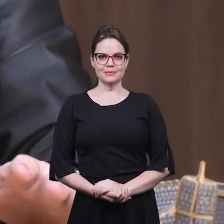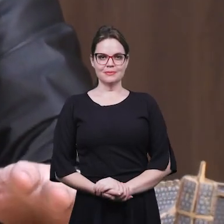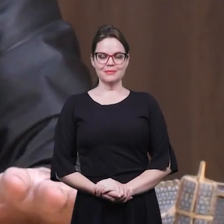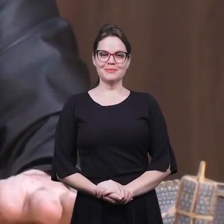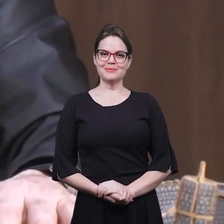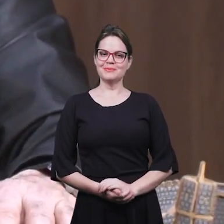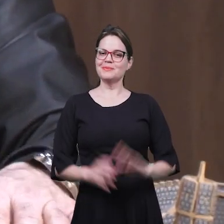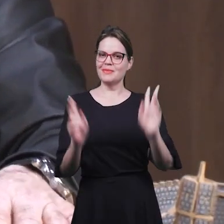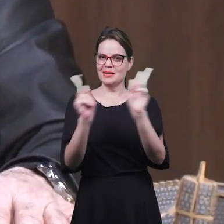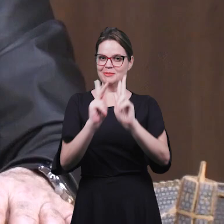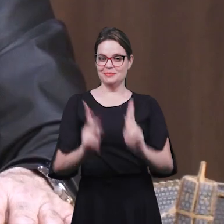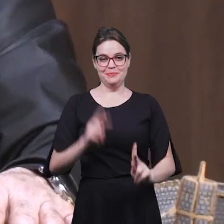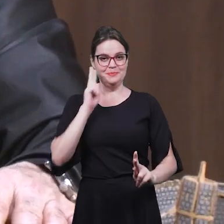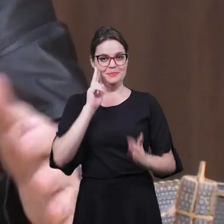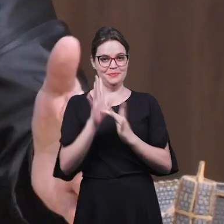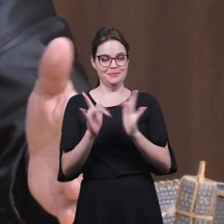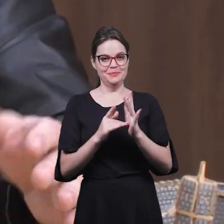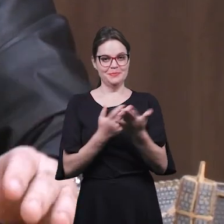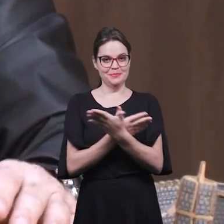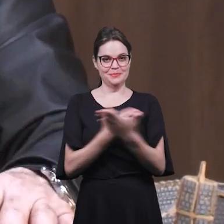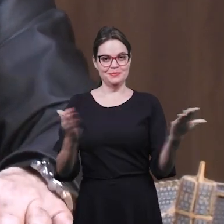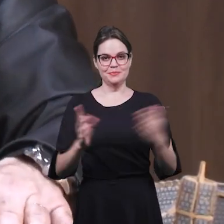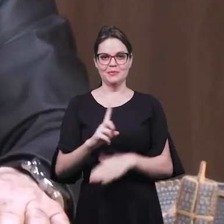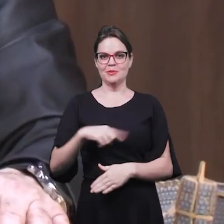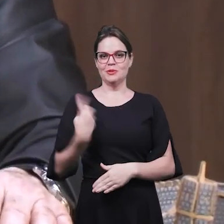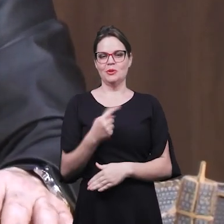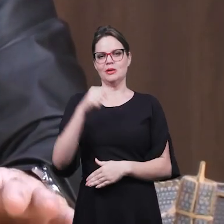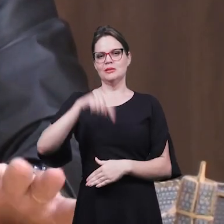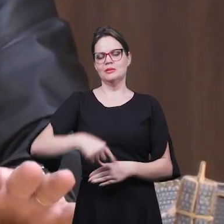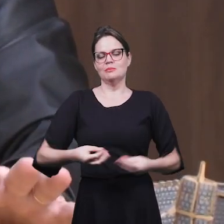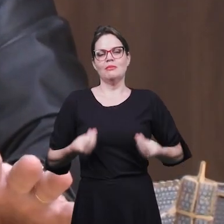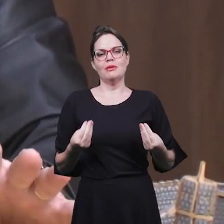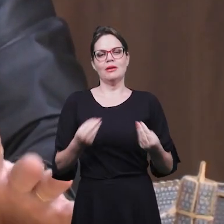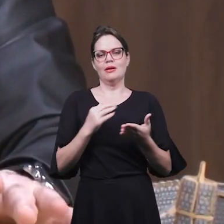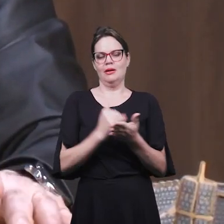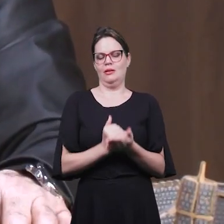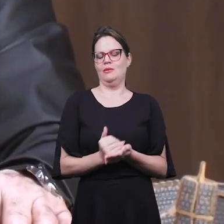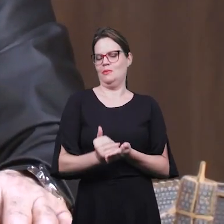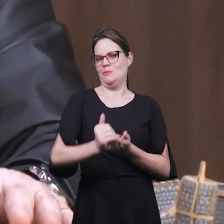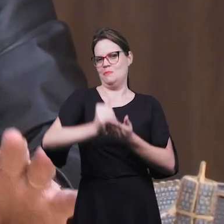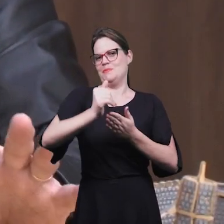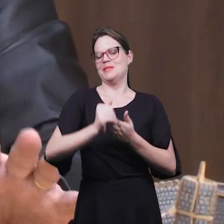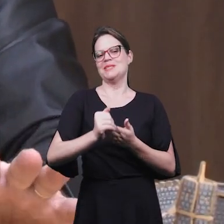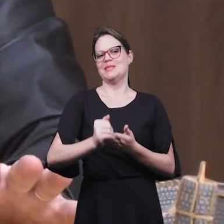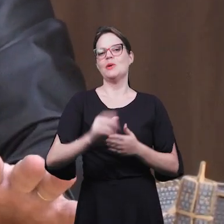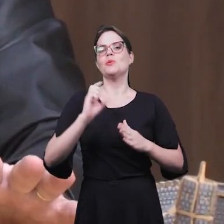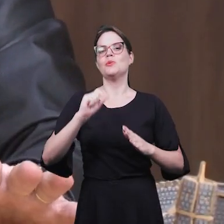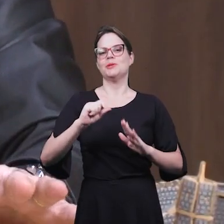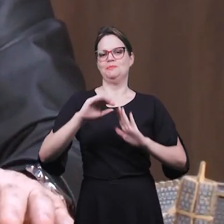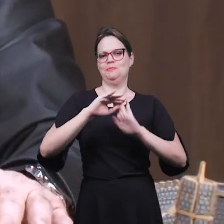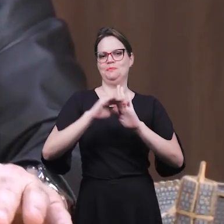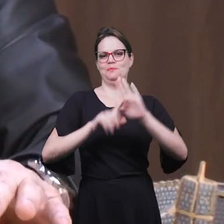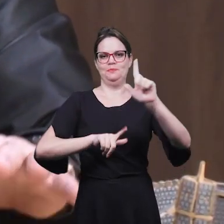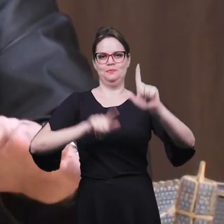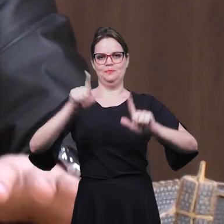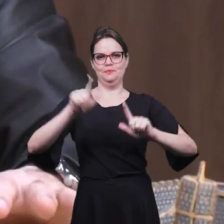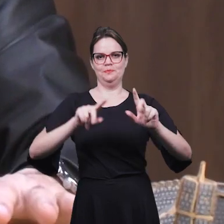A paz do Senhor a todos. Estamos dando início a mais um programa